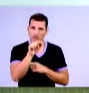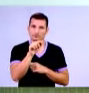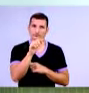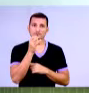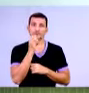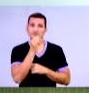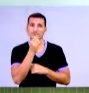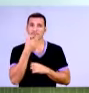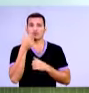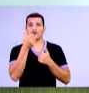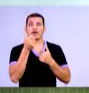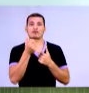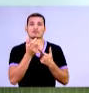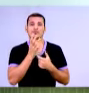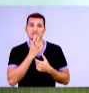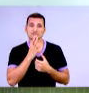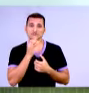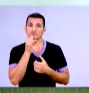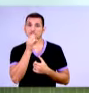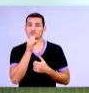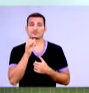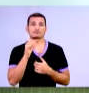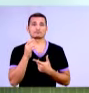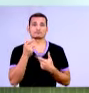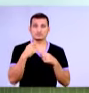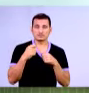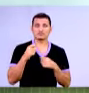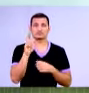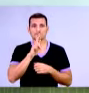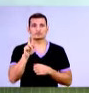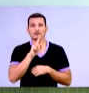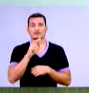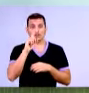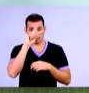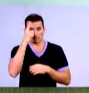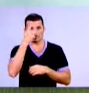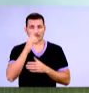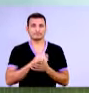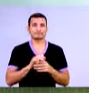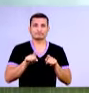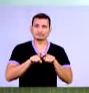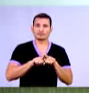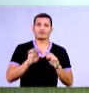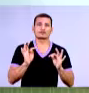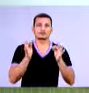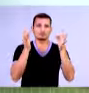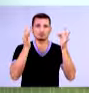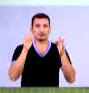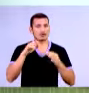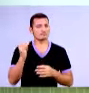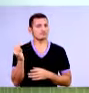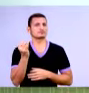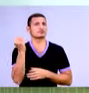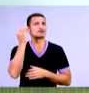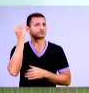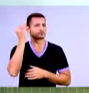retenção do conhecimento se nós não utilizarmos criatividade para isso, né? Outra coisa, tecnologia, ela é indispensável,